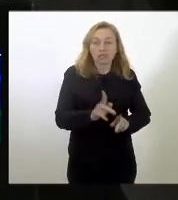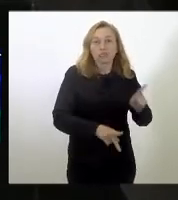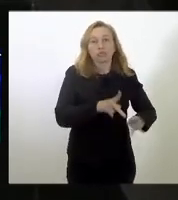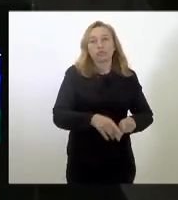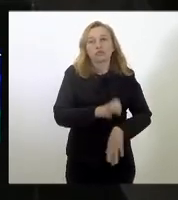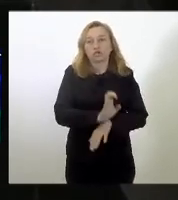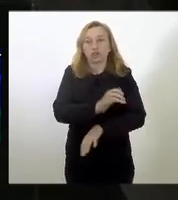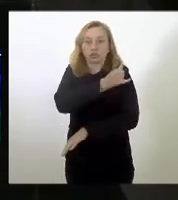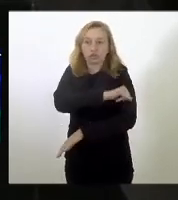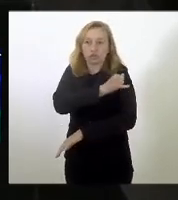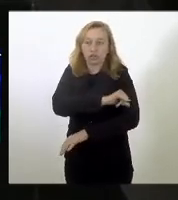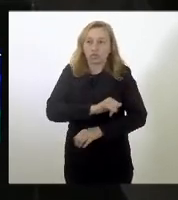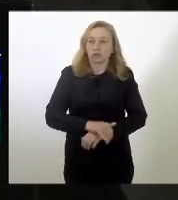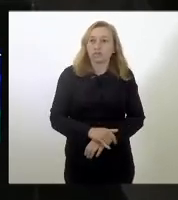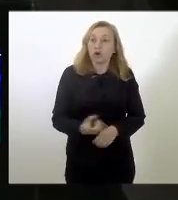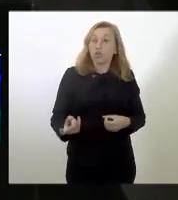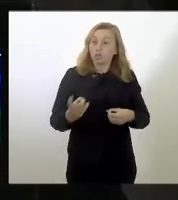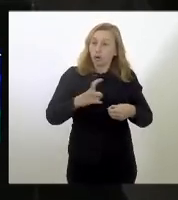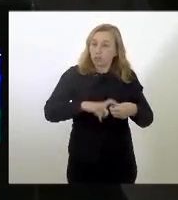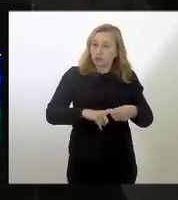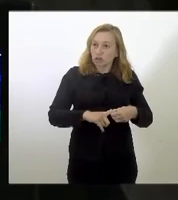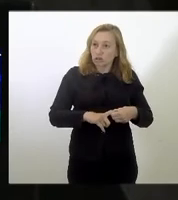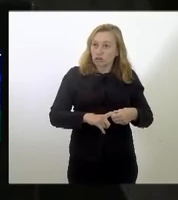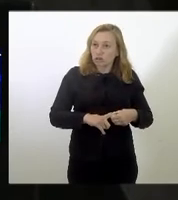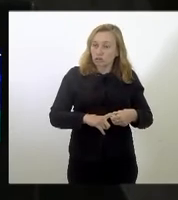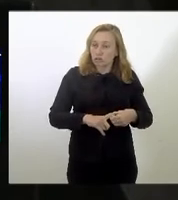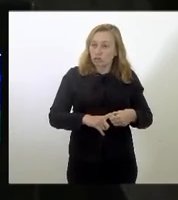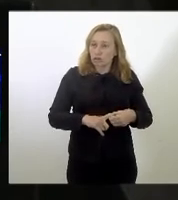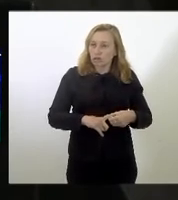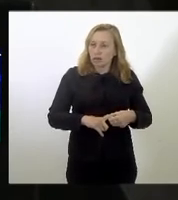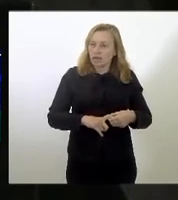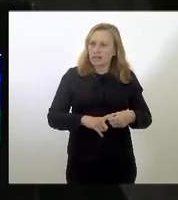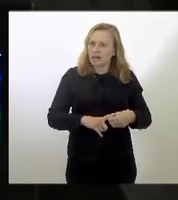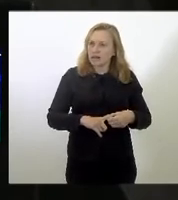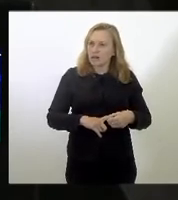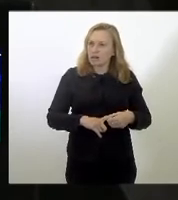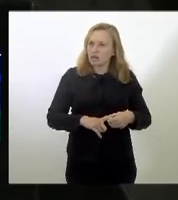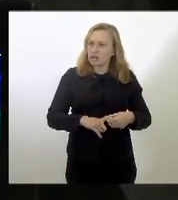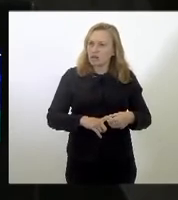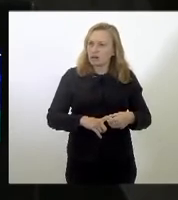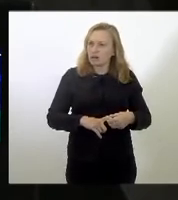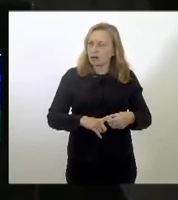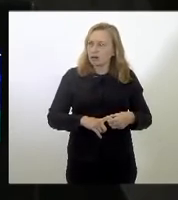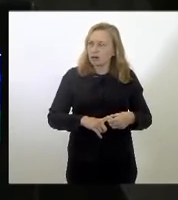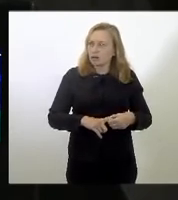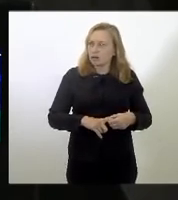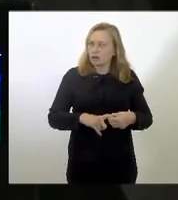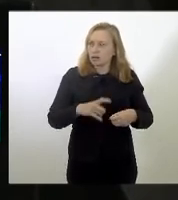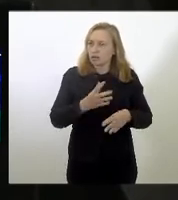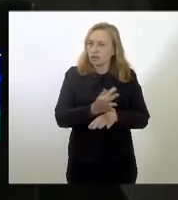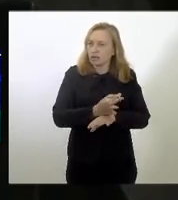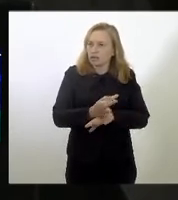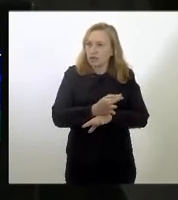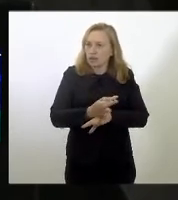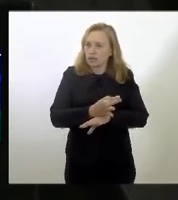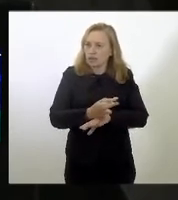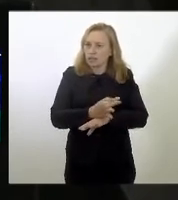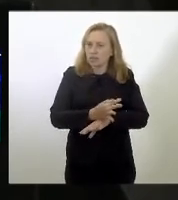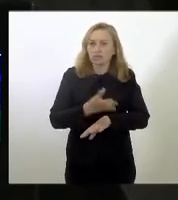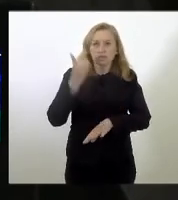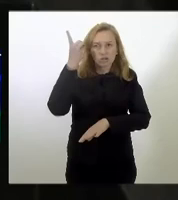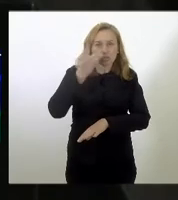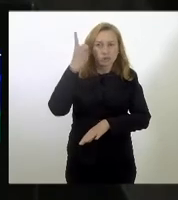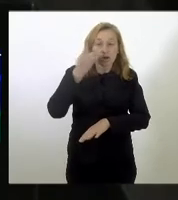de Janeiro. Nós estamos voltando do recesso parlamentar, presidente, e eu aproveitei o tempo